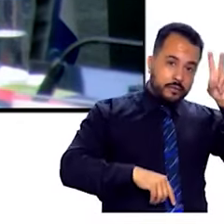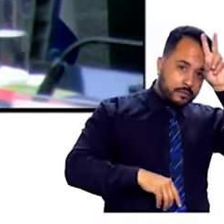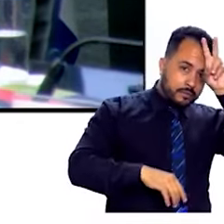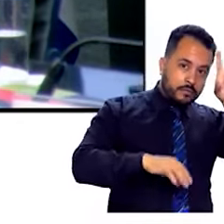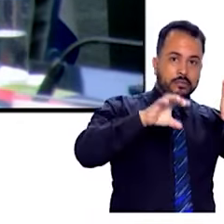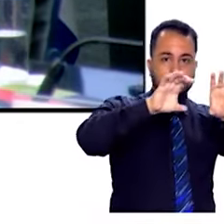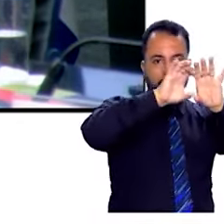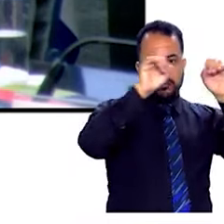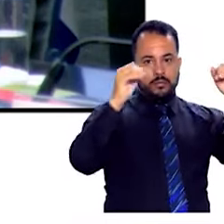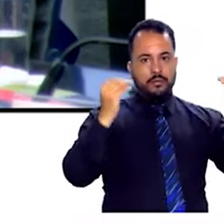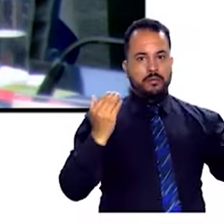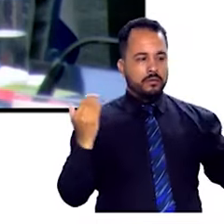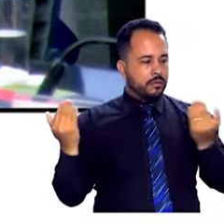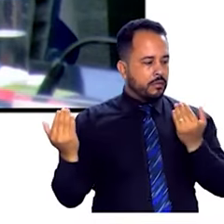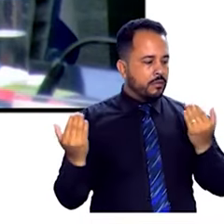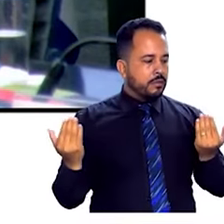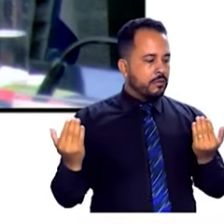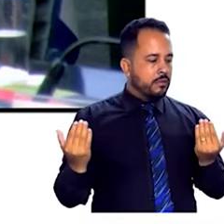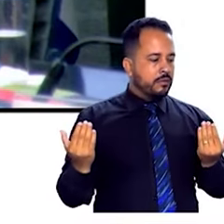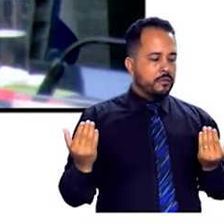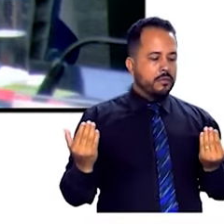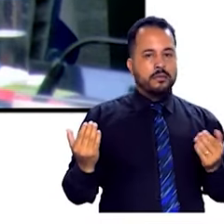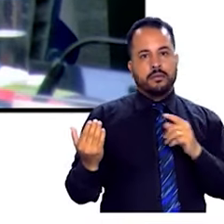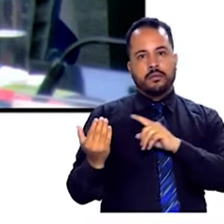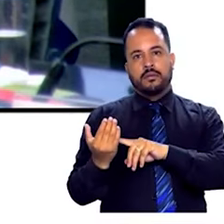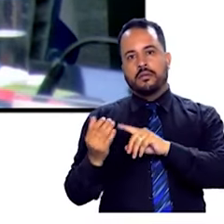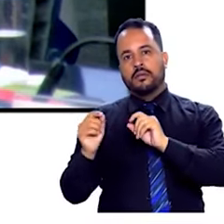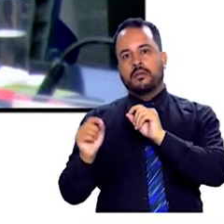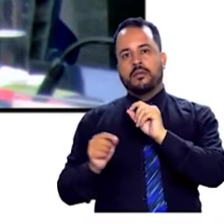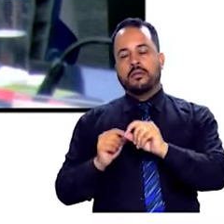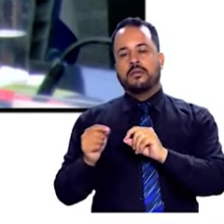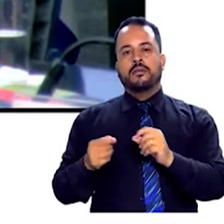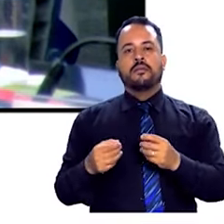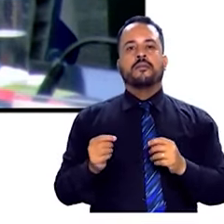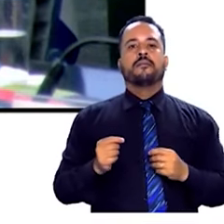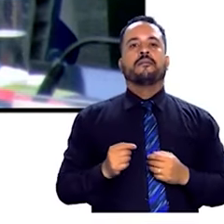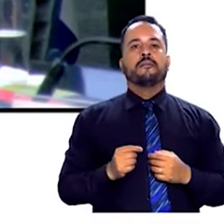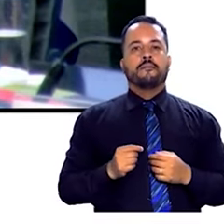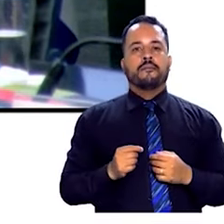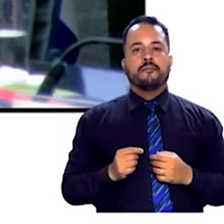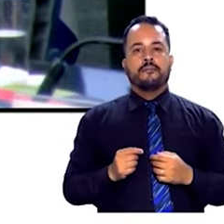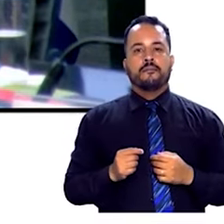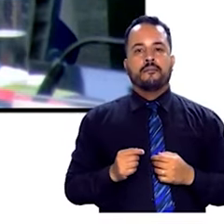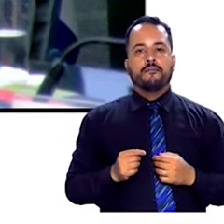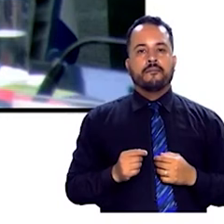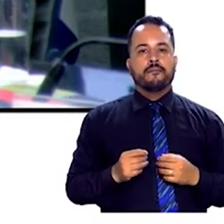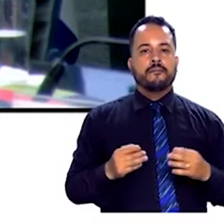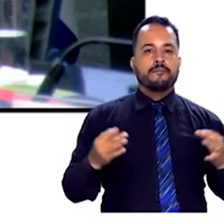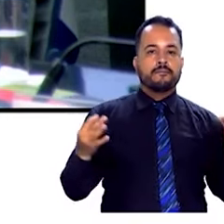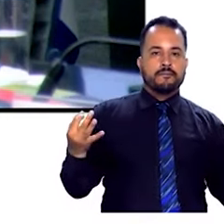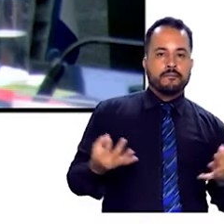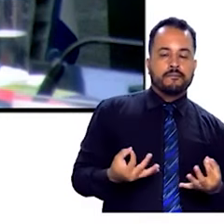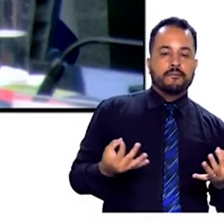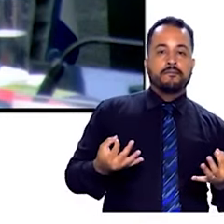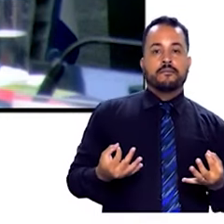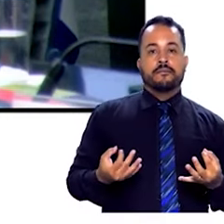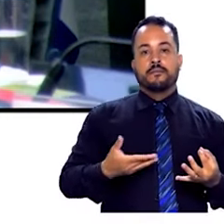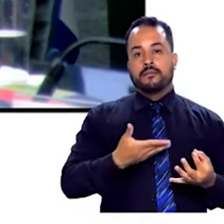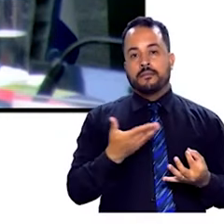horizontais que são absolutamente imperfeitas Hum quando eu trabalho na